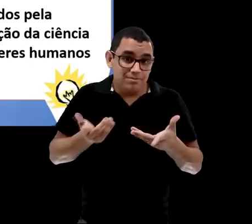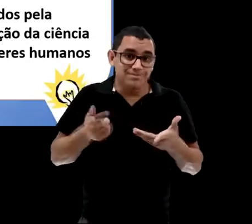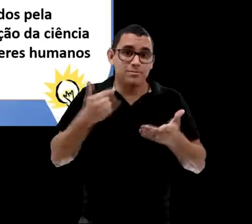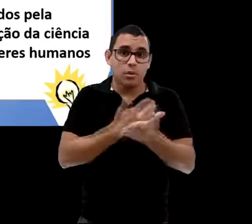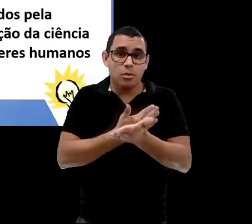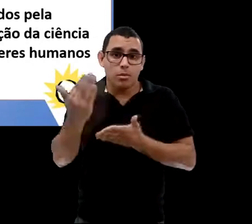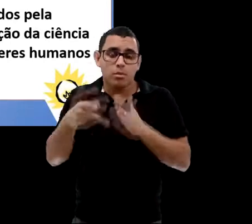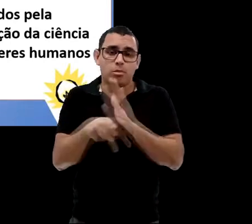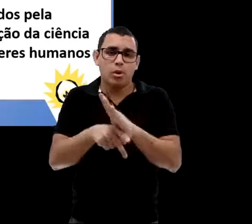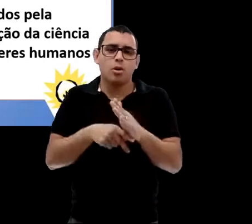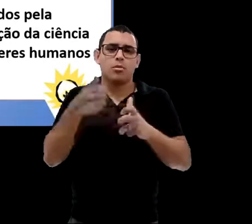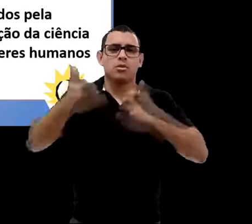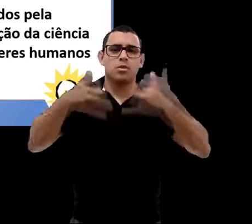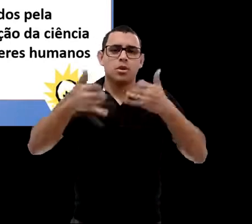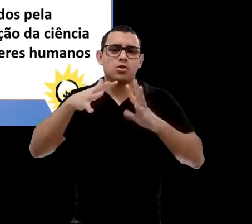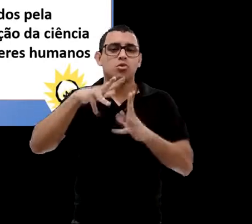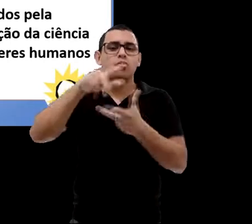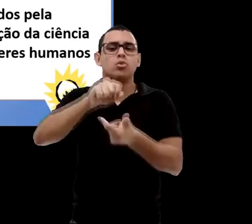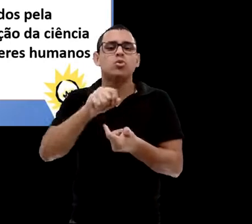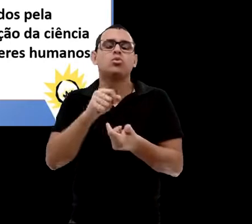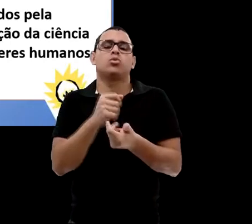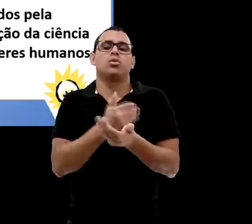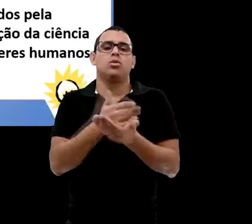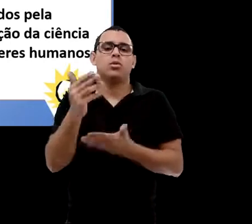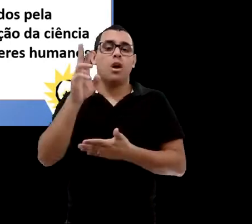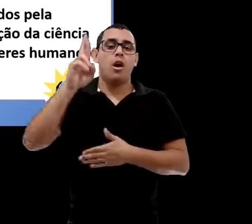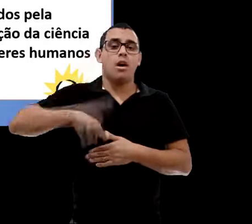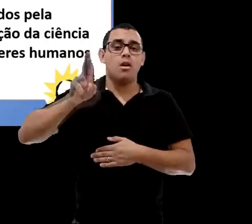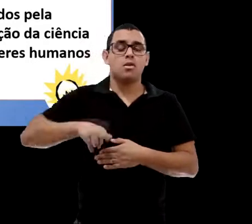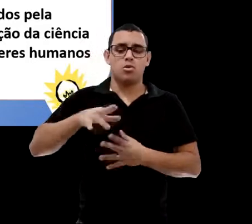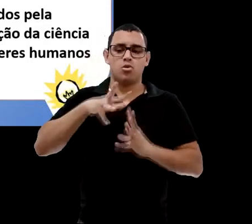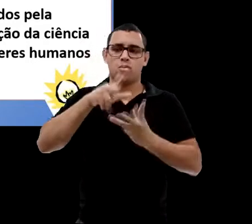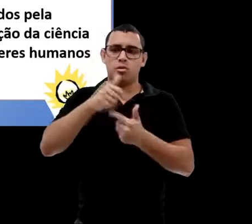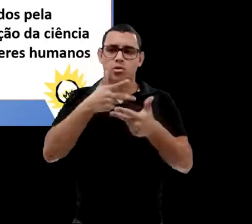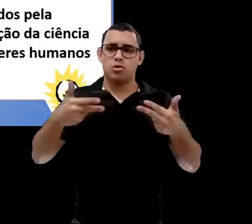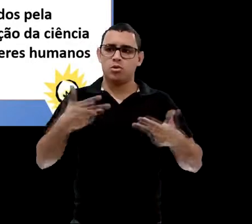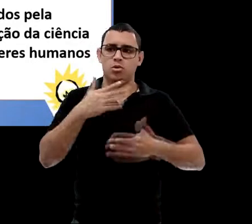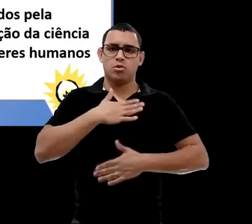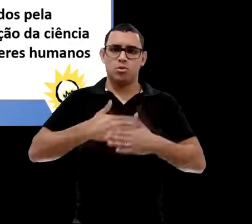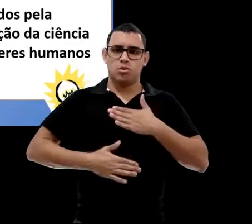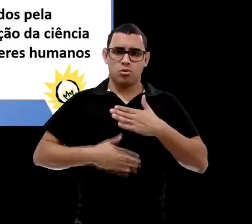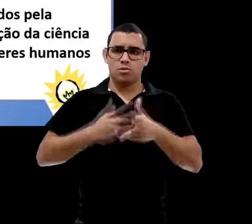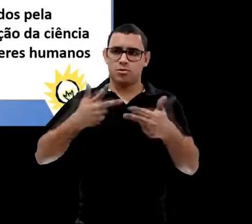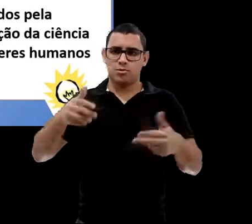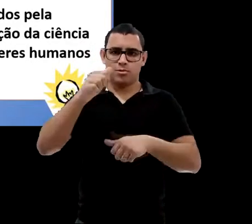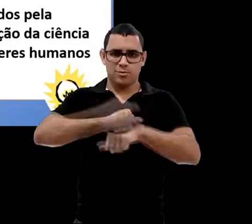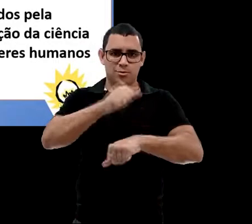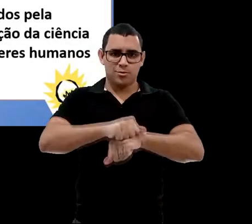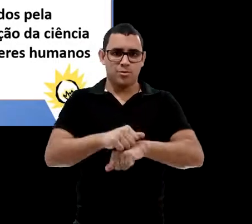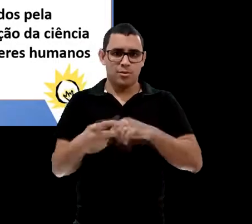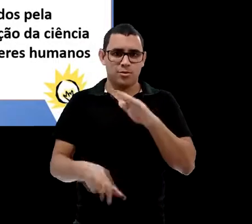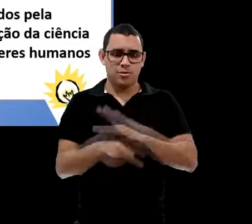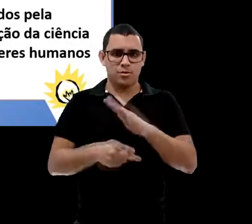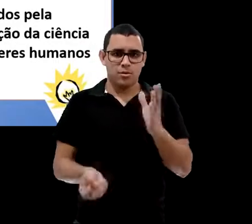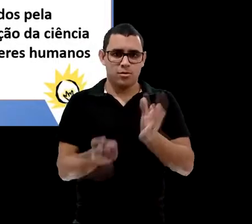nova possibilidade para explicar o mundo fundamentada na razão. O mundo físico e seus fenômenos deixavam de ser